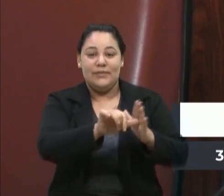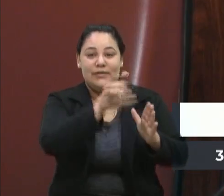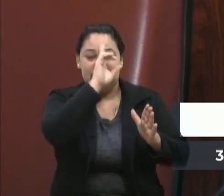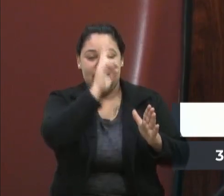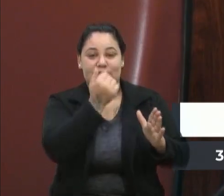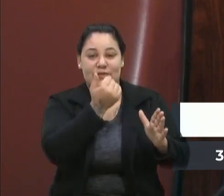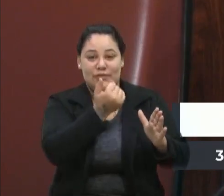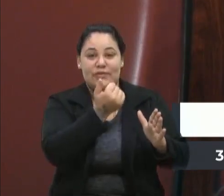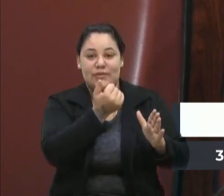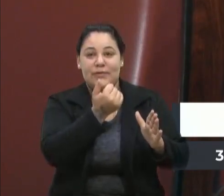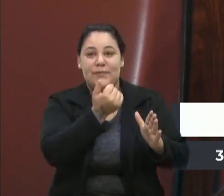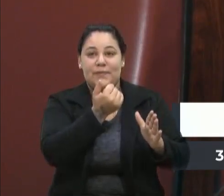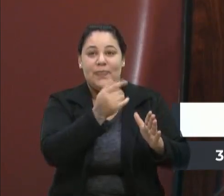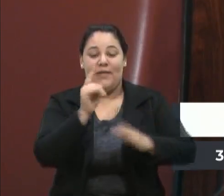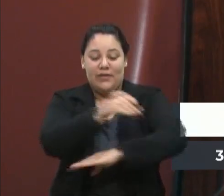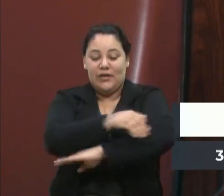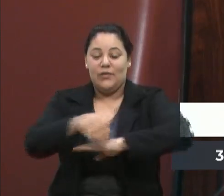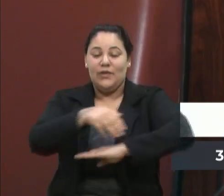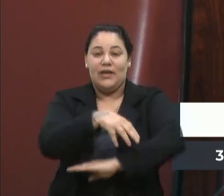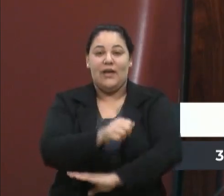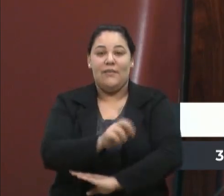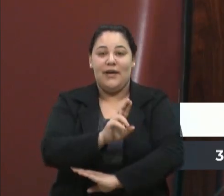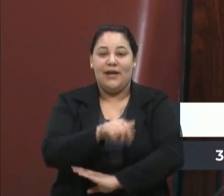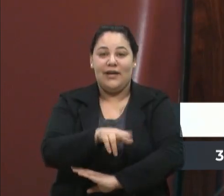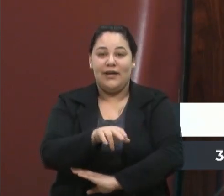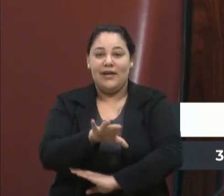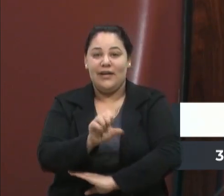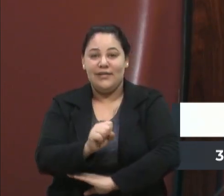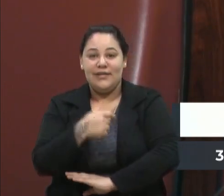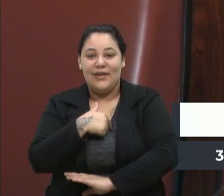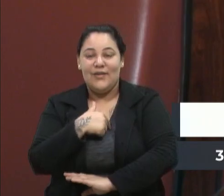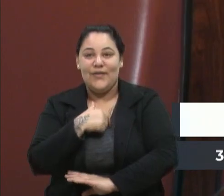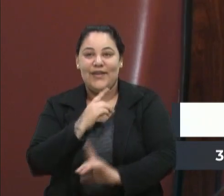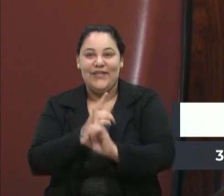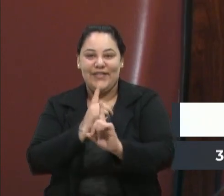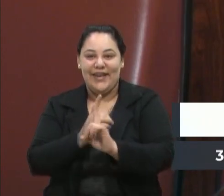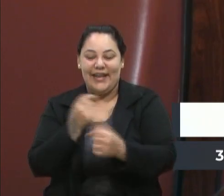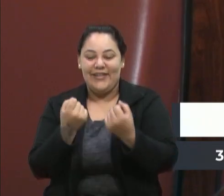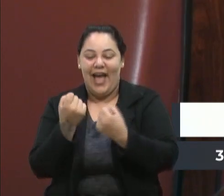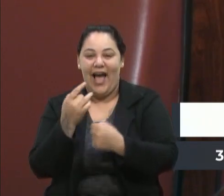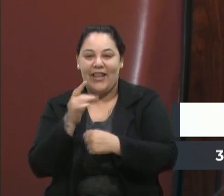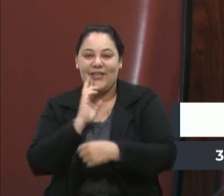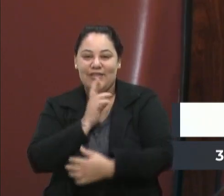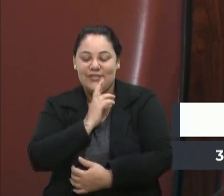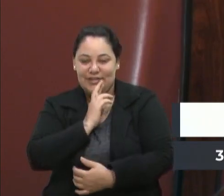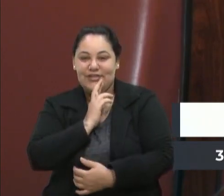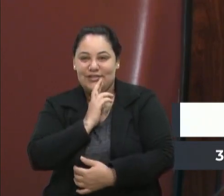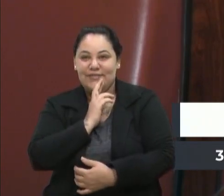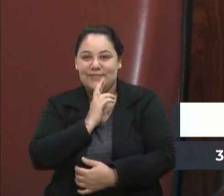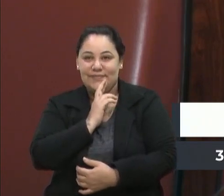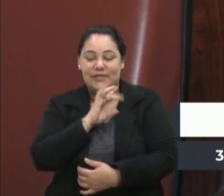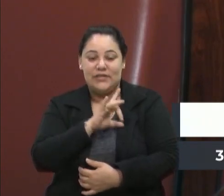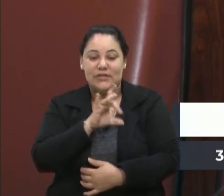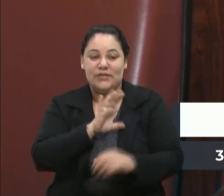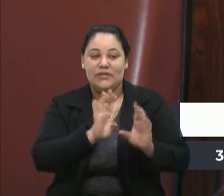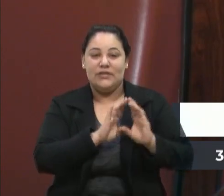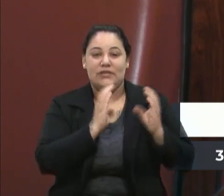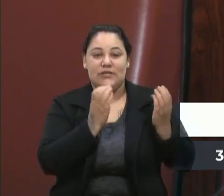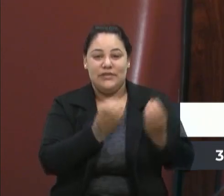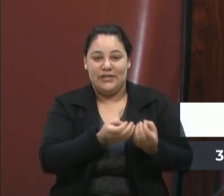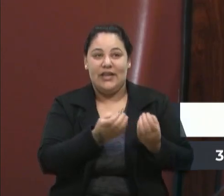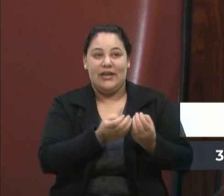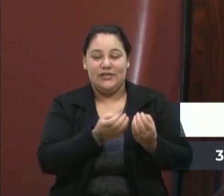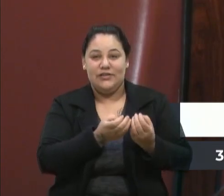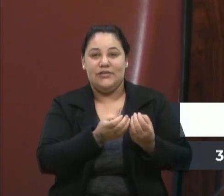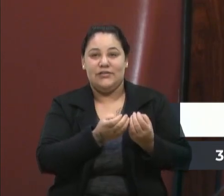Marquês do Herval, e encontrei o Cher de carro, o restaurante, né, aí na Marquês do Herval. Nós temos uma comunidade expressiva